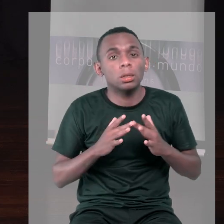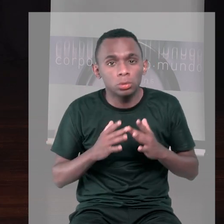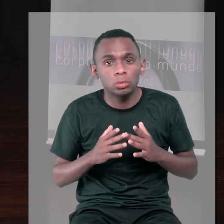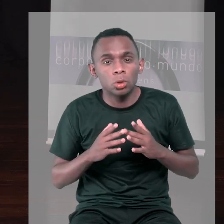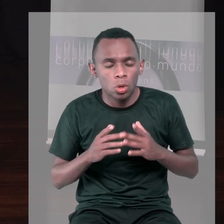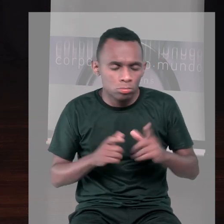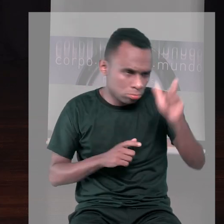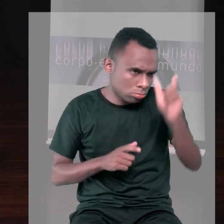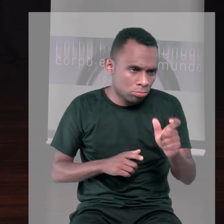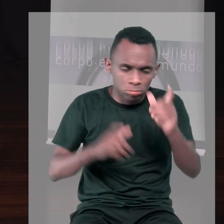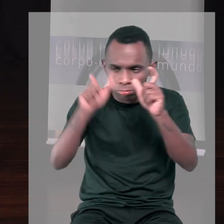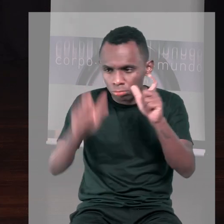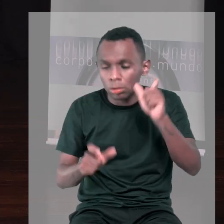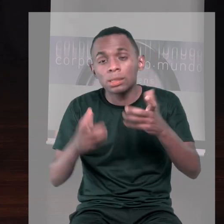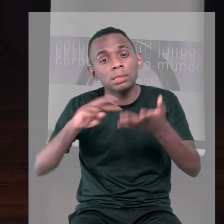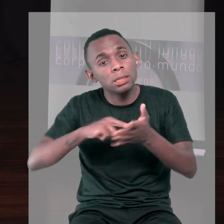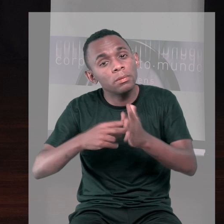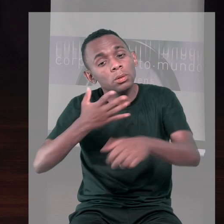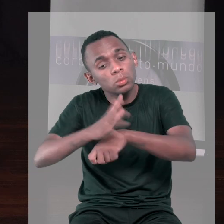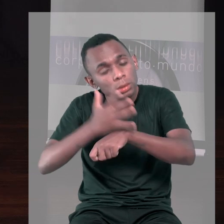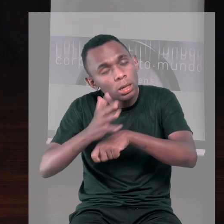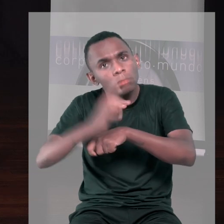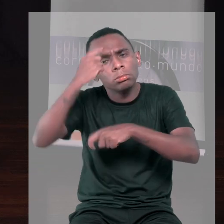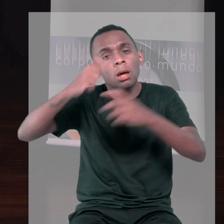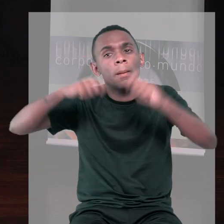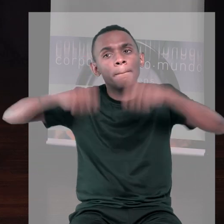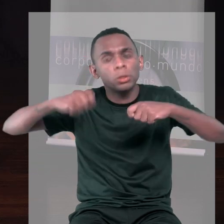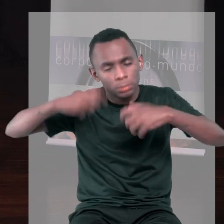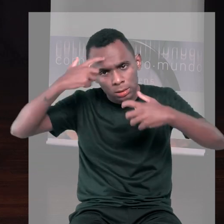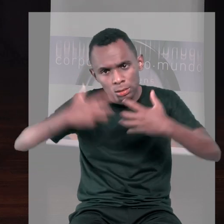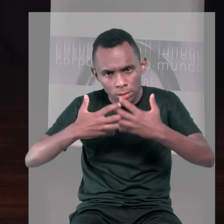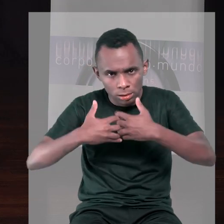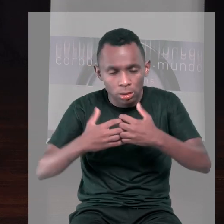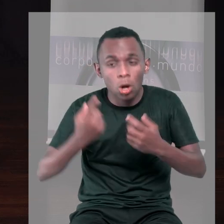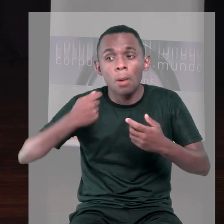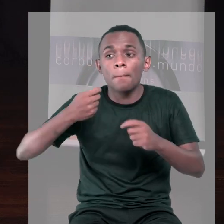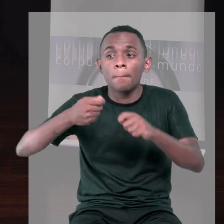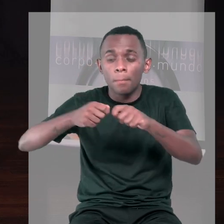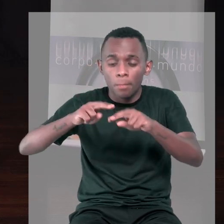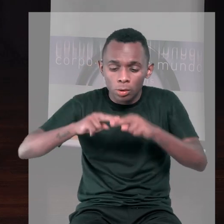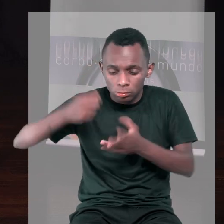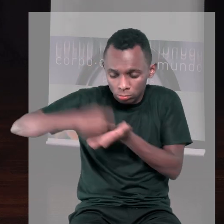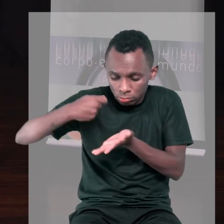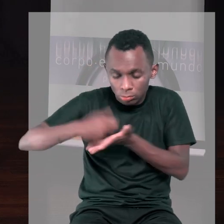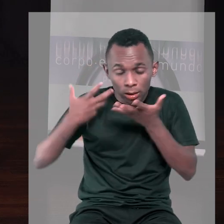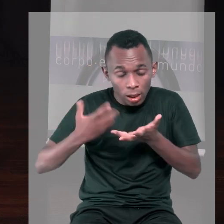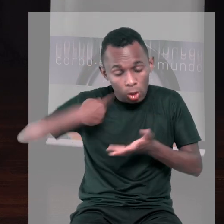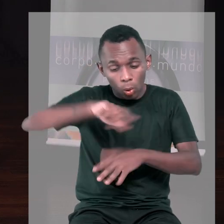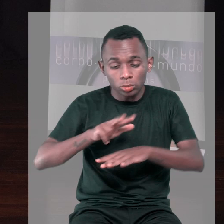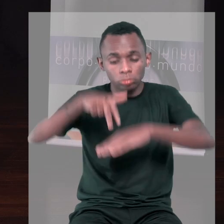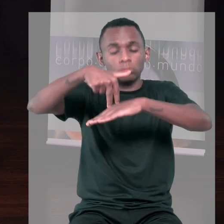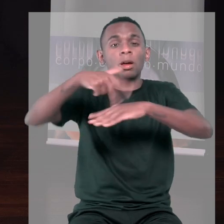vista. Como nós manifestamos as nossas individualidades? Expressando o modo como nós vemos as coisas, o